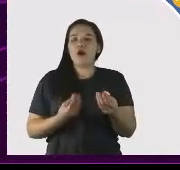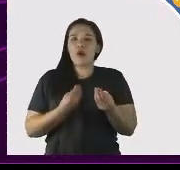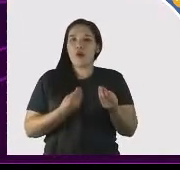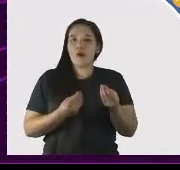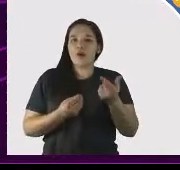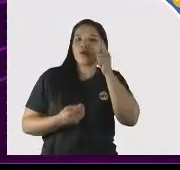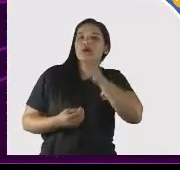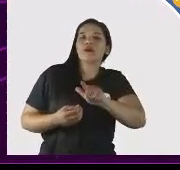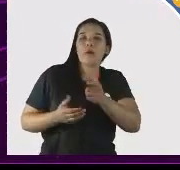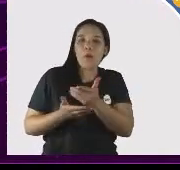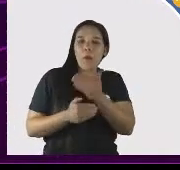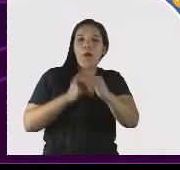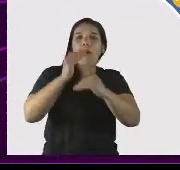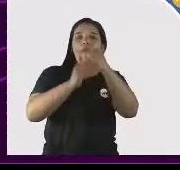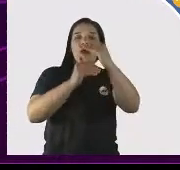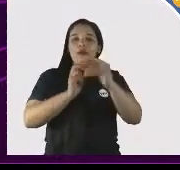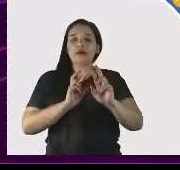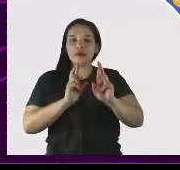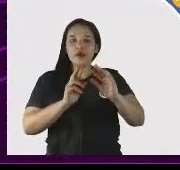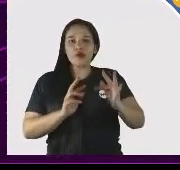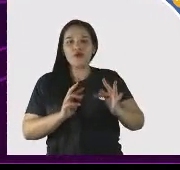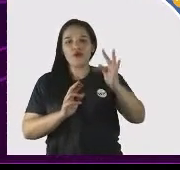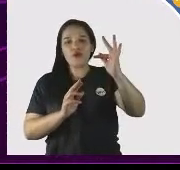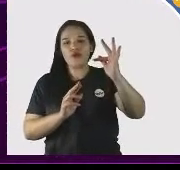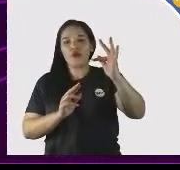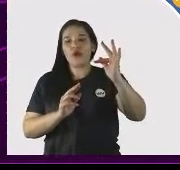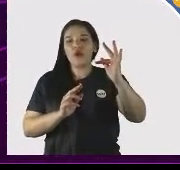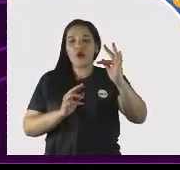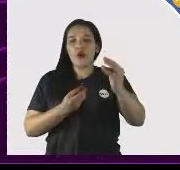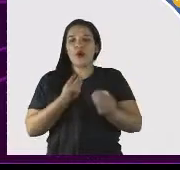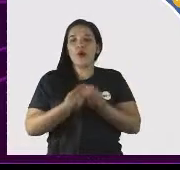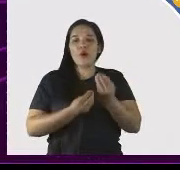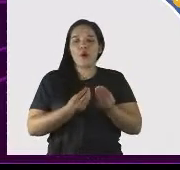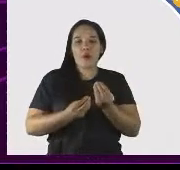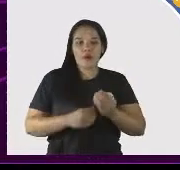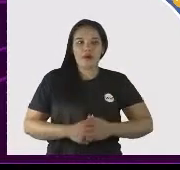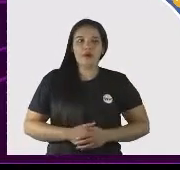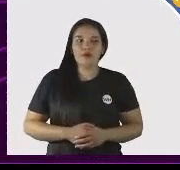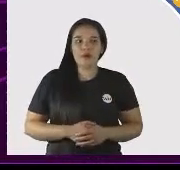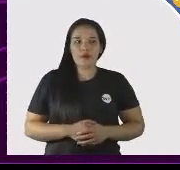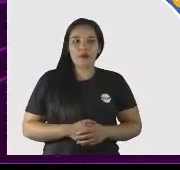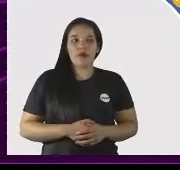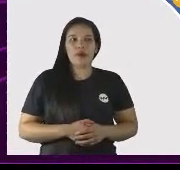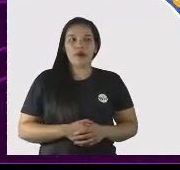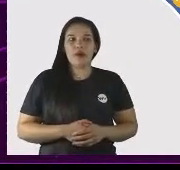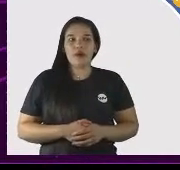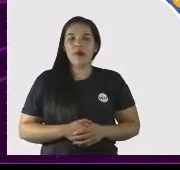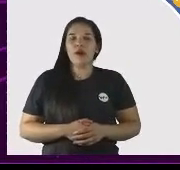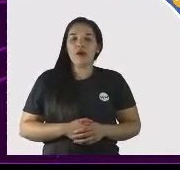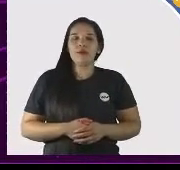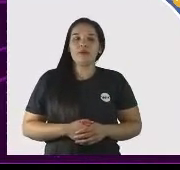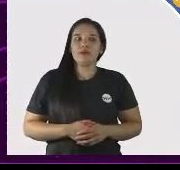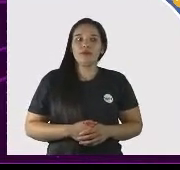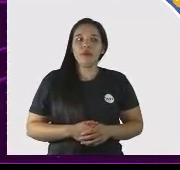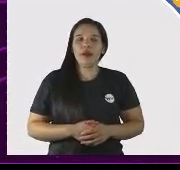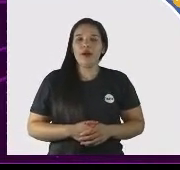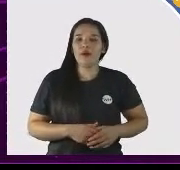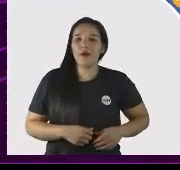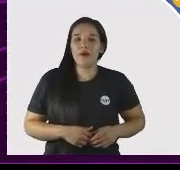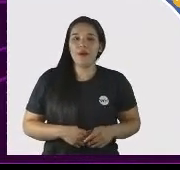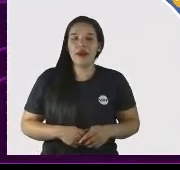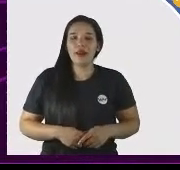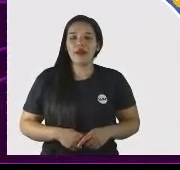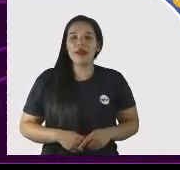disso e como a gente pode esperar aí os próximos passos da companhia para os meses é sem dúvida O Bruno